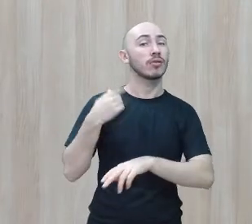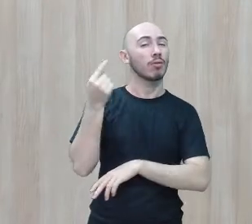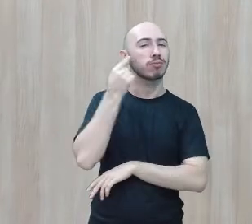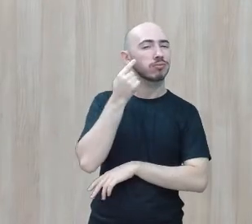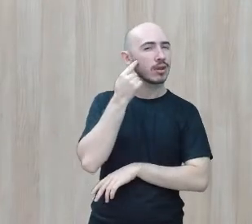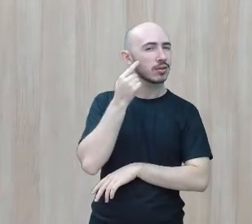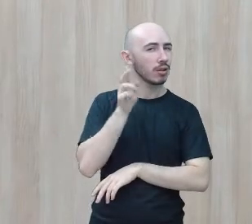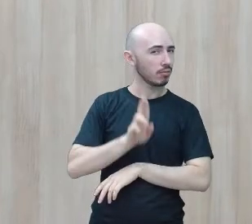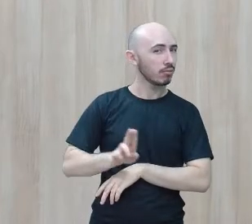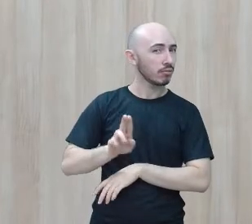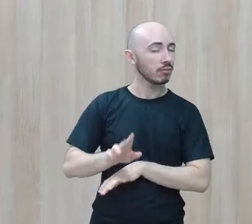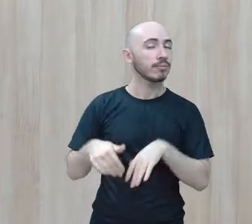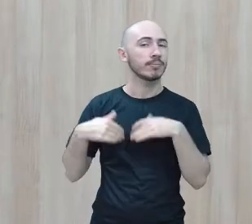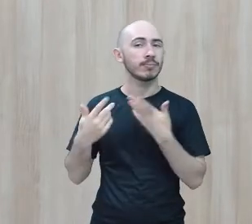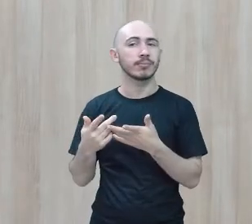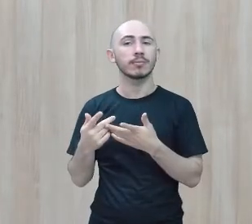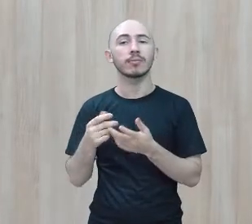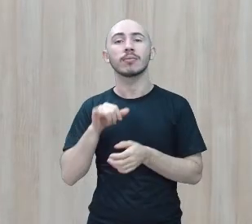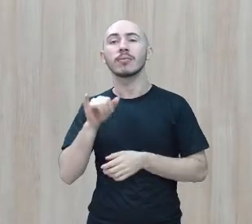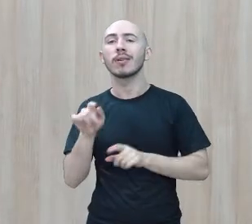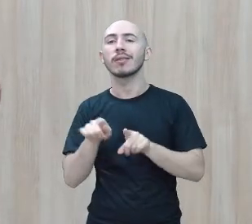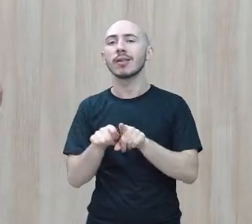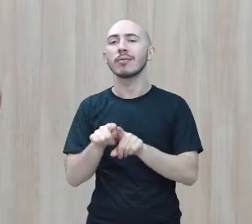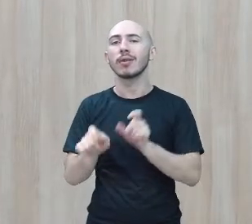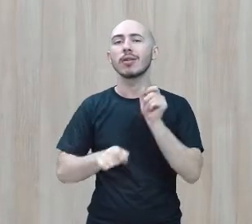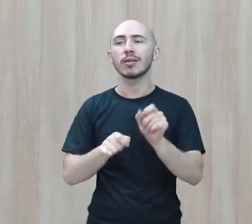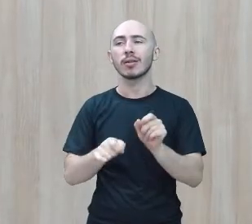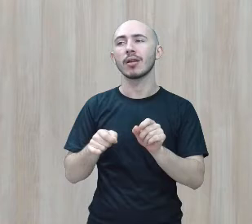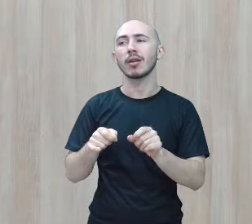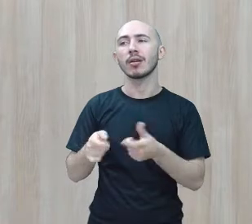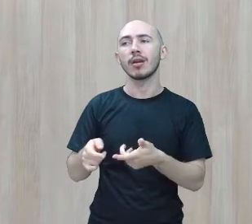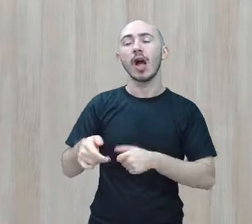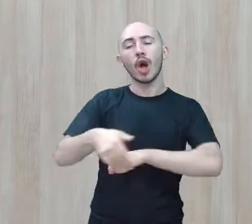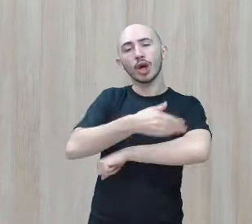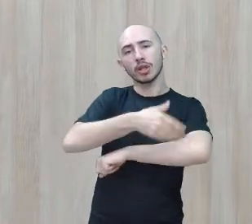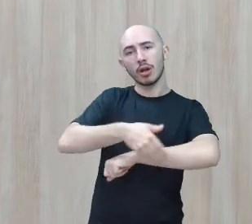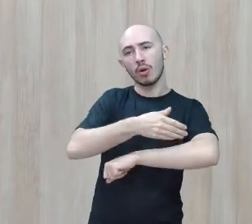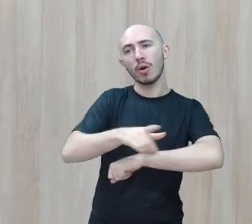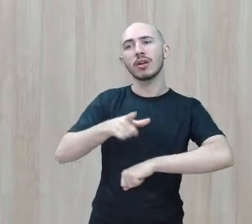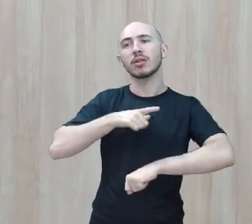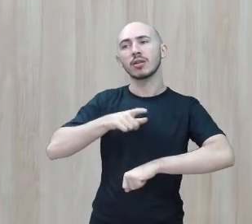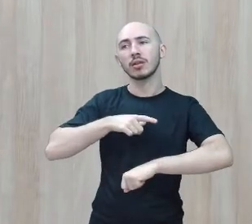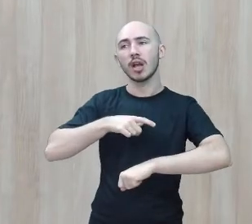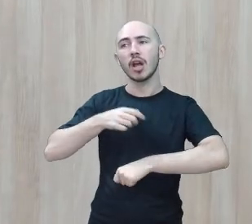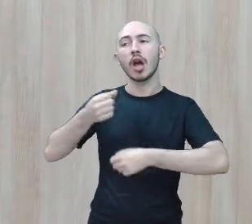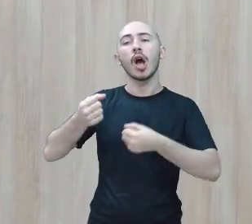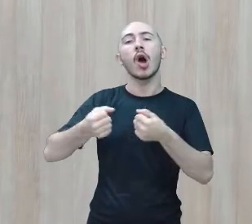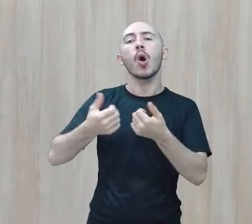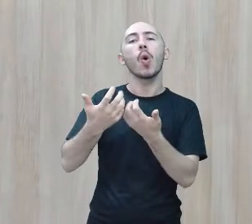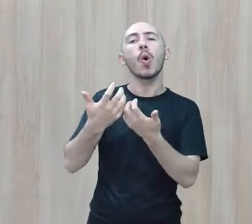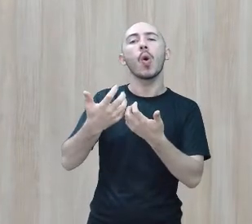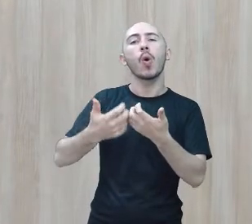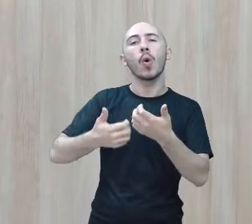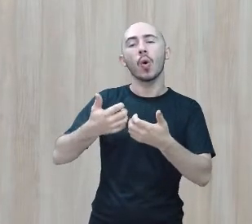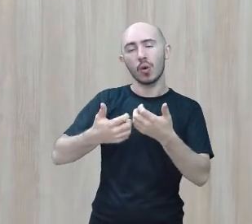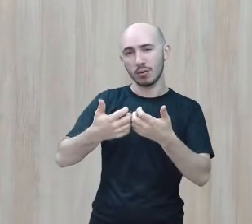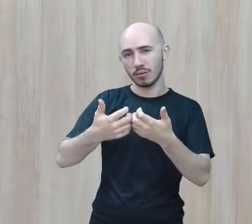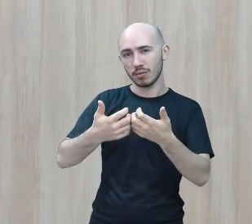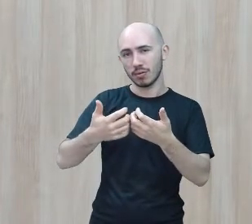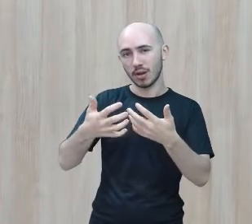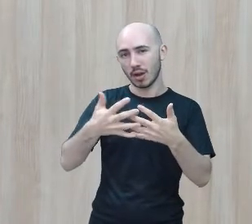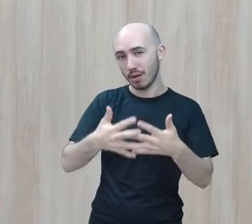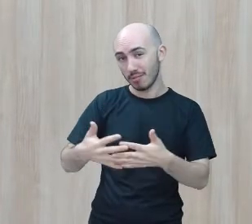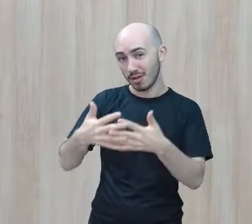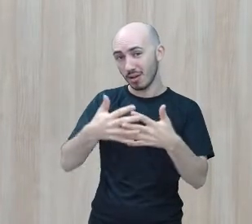Será que quando passa, ou eu vou exigir que passe na minha rua um caminhão para coleta seletiva? Professora,